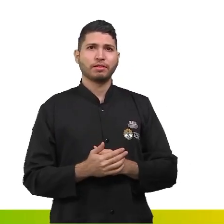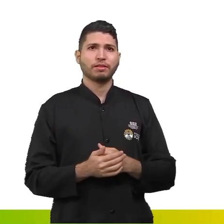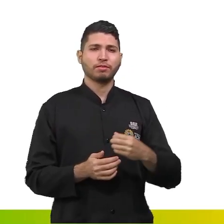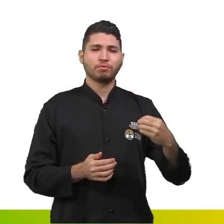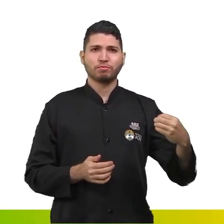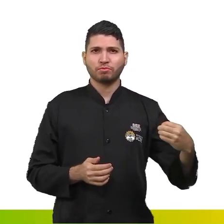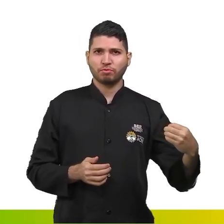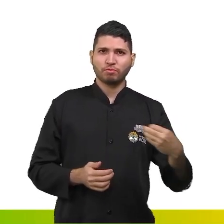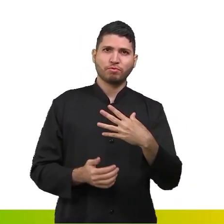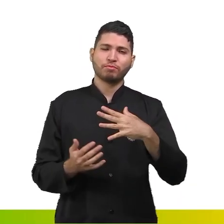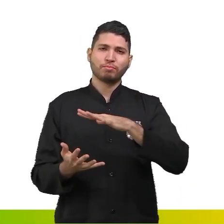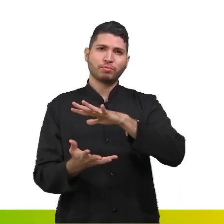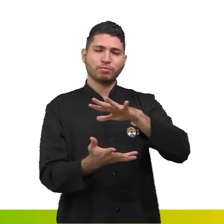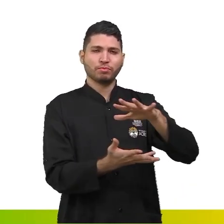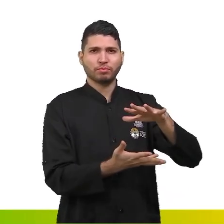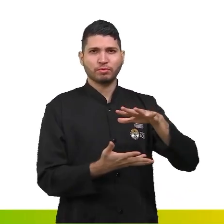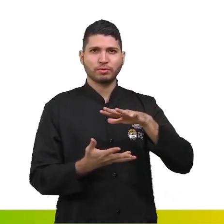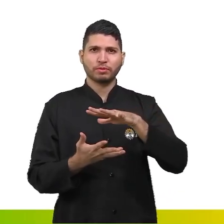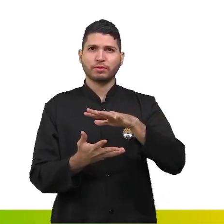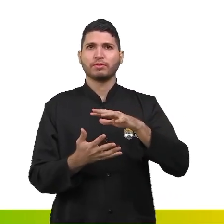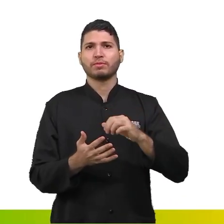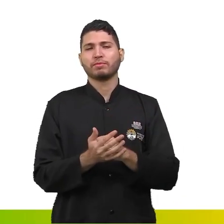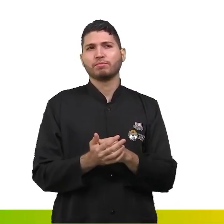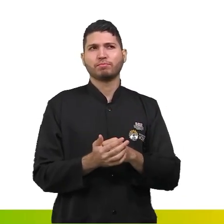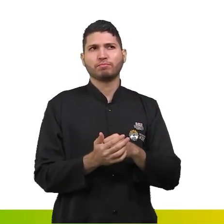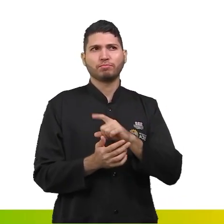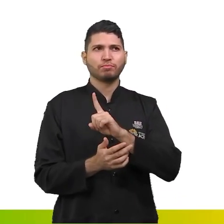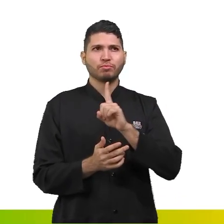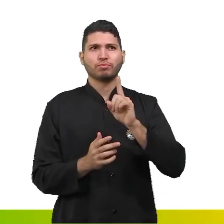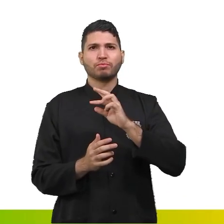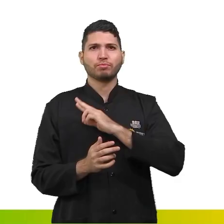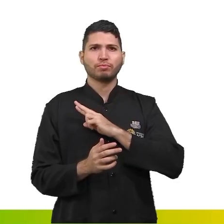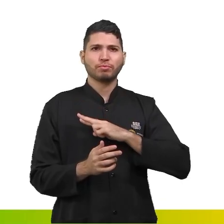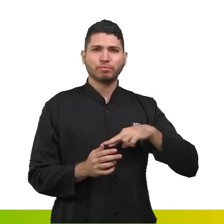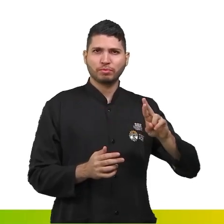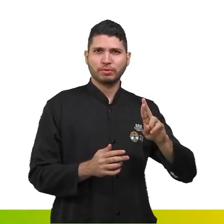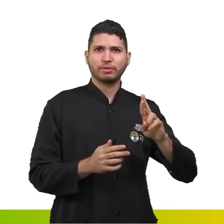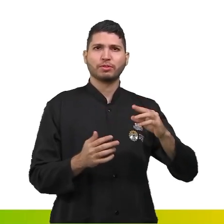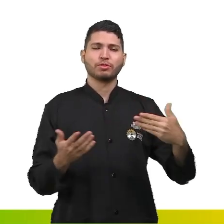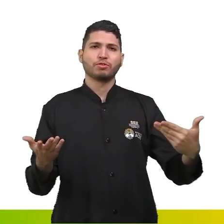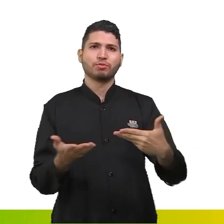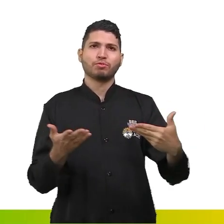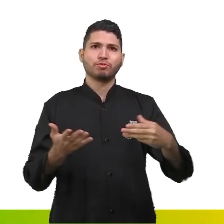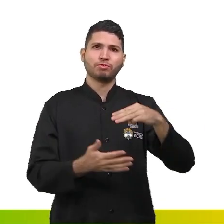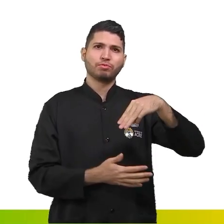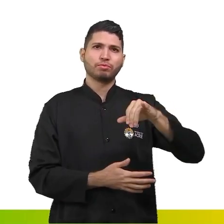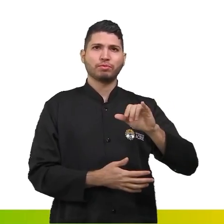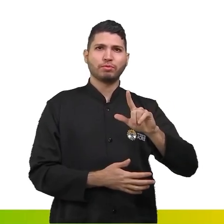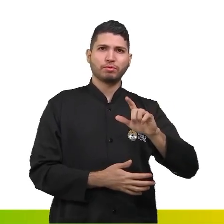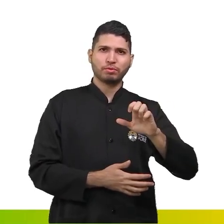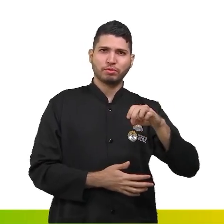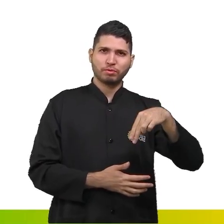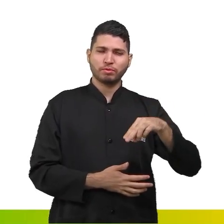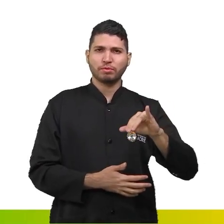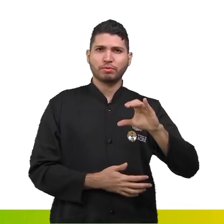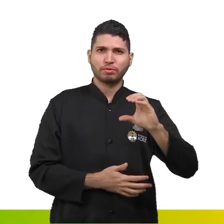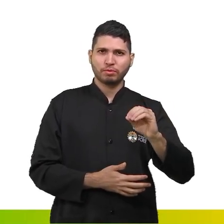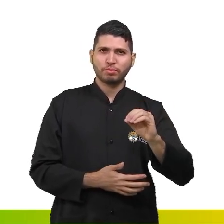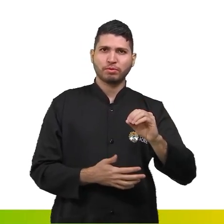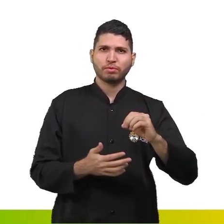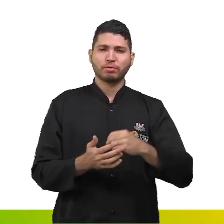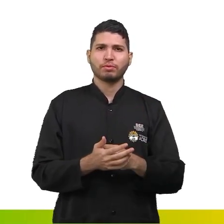é uma espécie de religião desse milênio, não é? Que é ligada ao pensamento